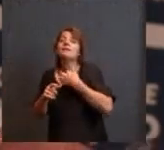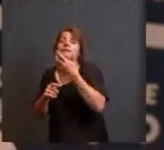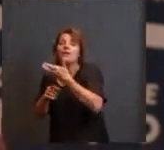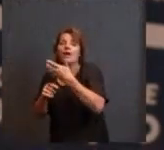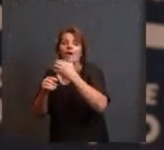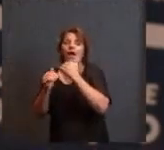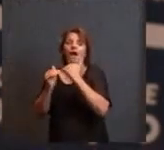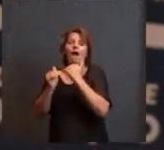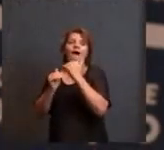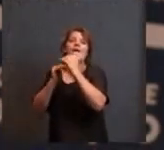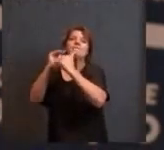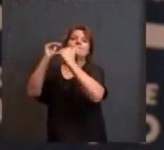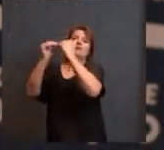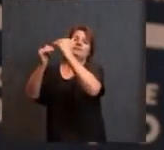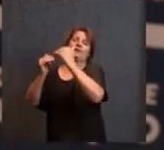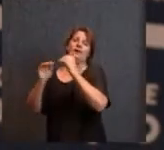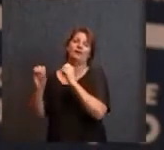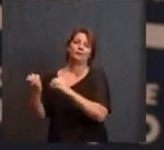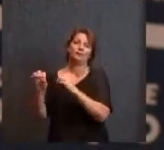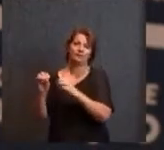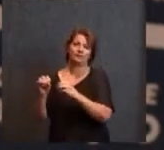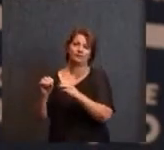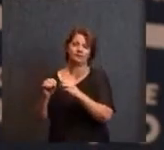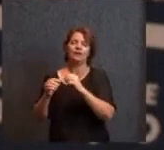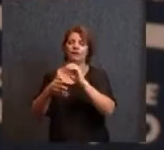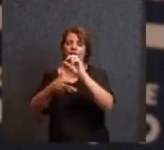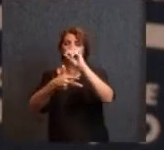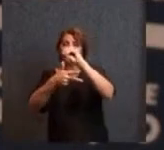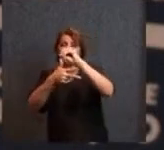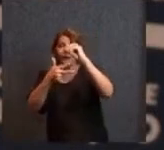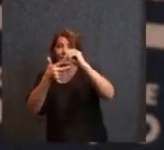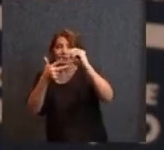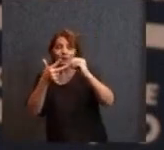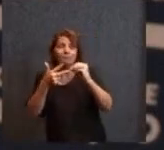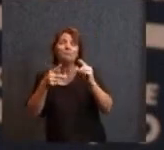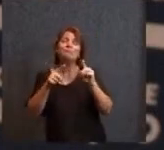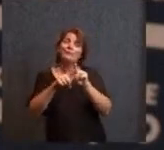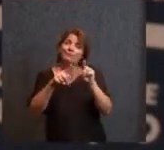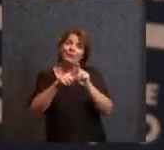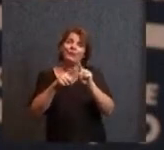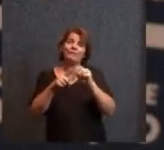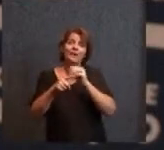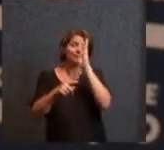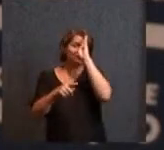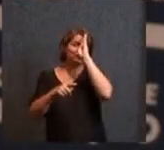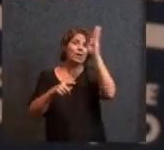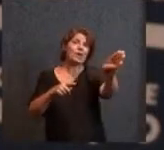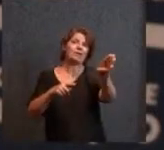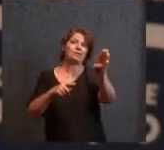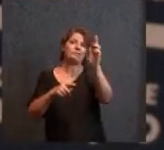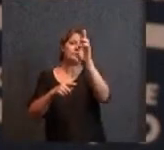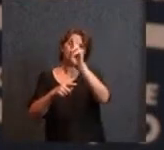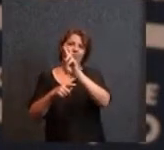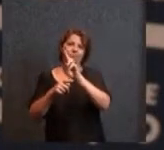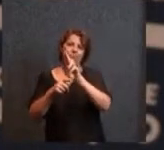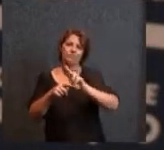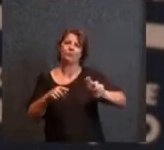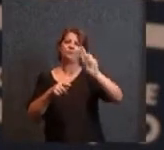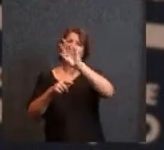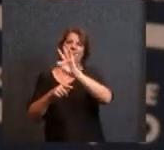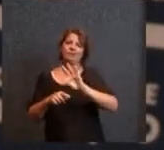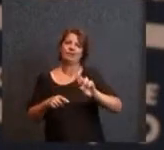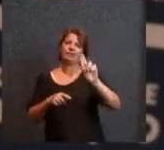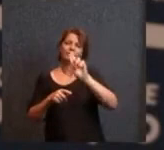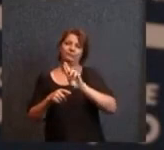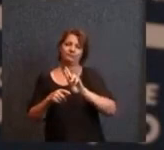parte, vão direto para buscar o Enem, daí por diante vão direto para a universidade. Enfim, essas